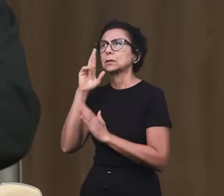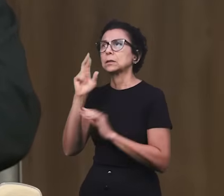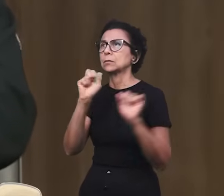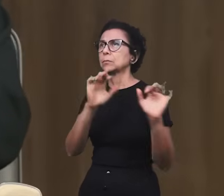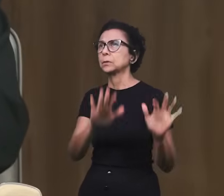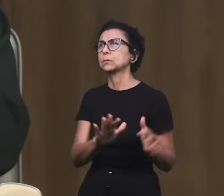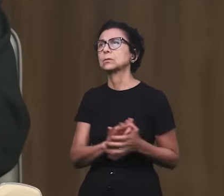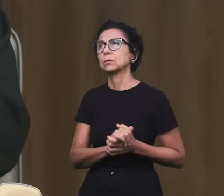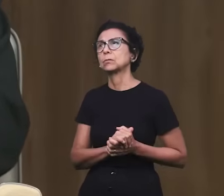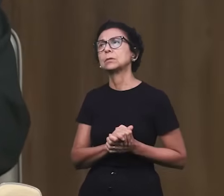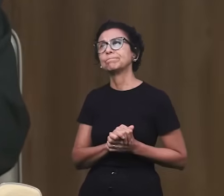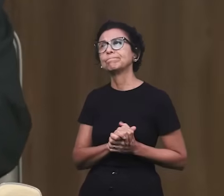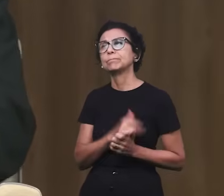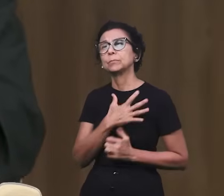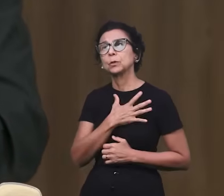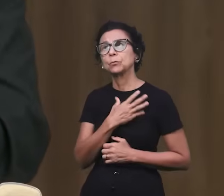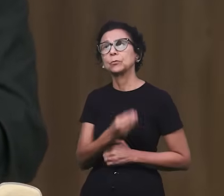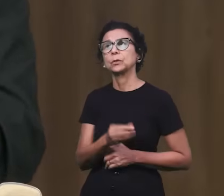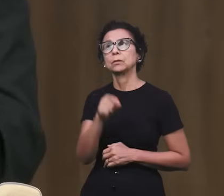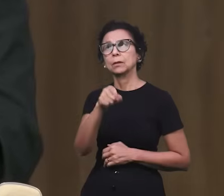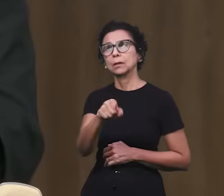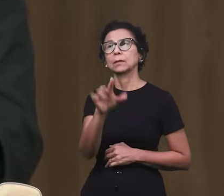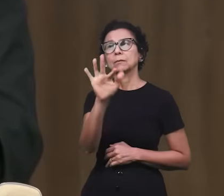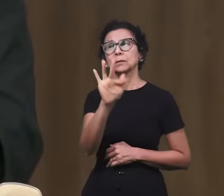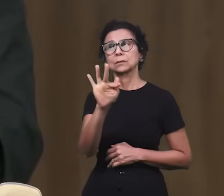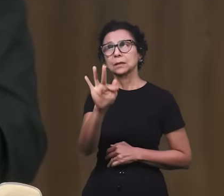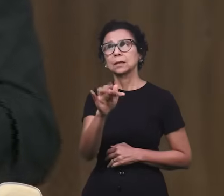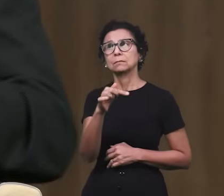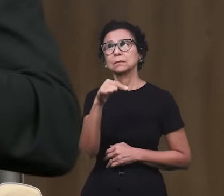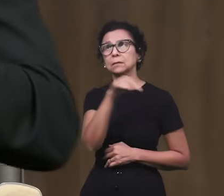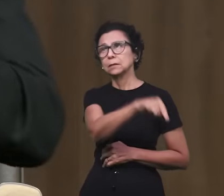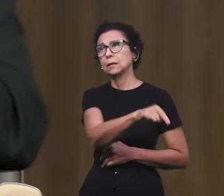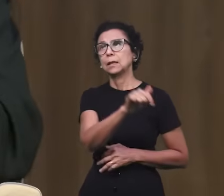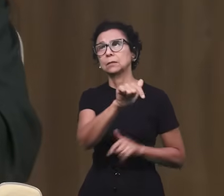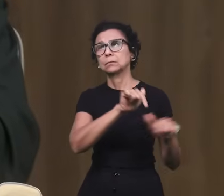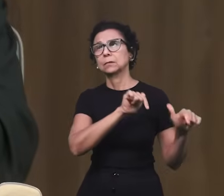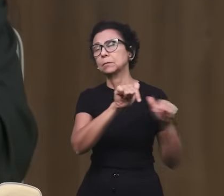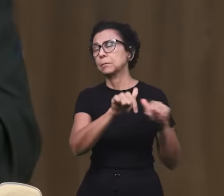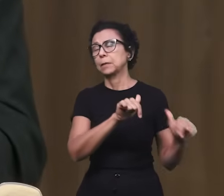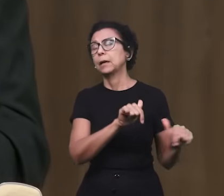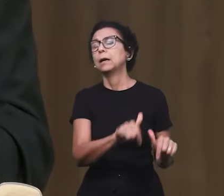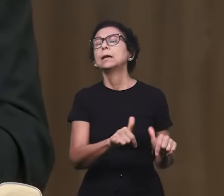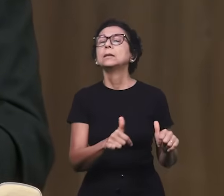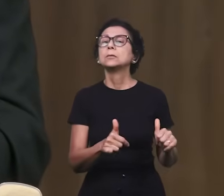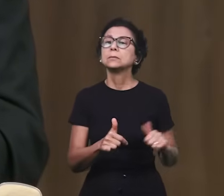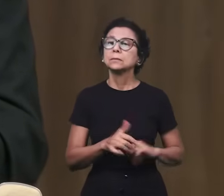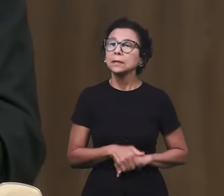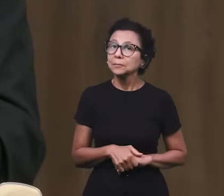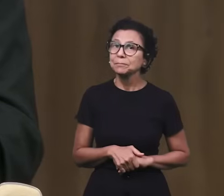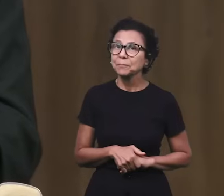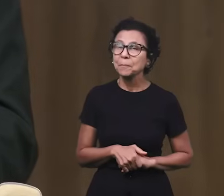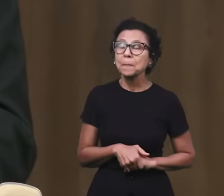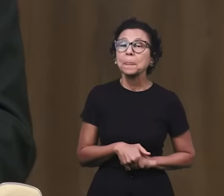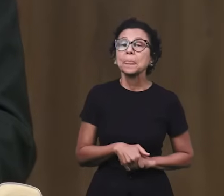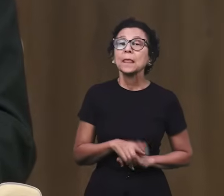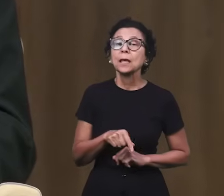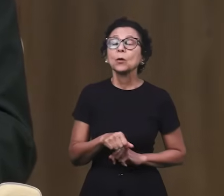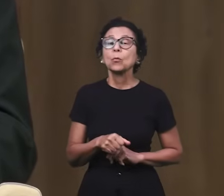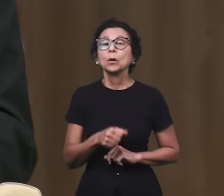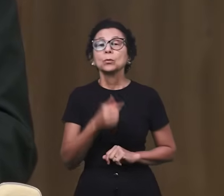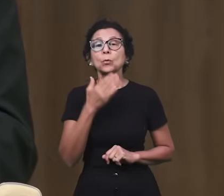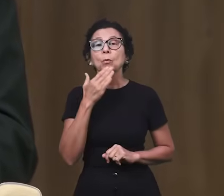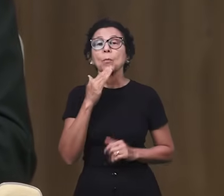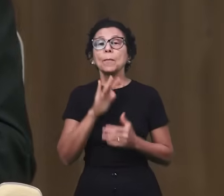faculdade, abençoa aquele trabalho. Quando o seu marido vai à frente para um púlpito, a esposa tem que estar